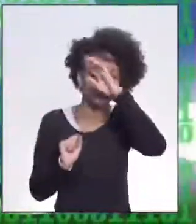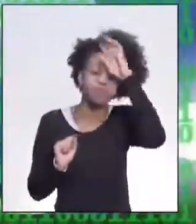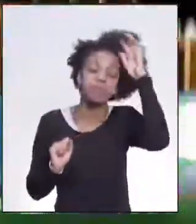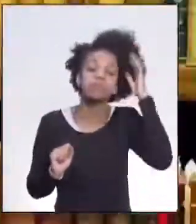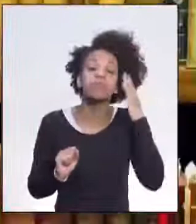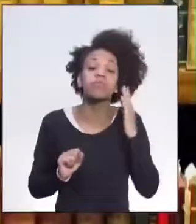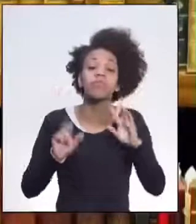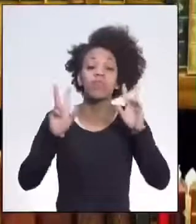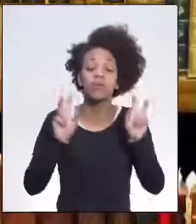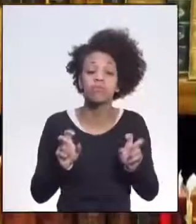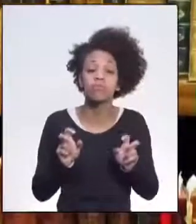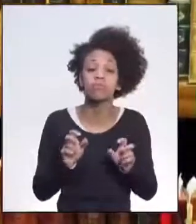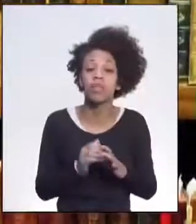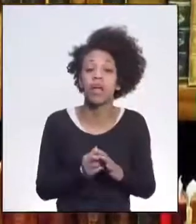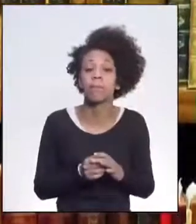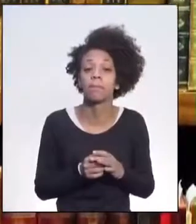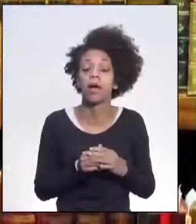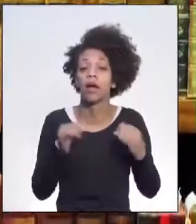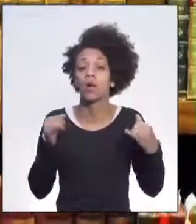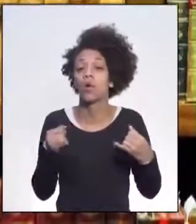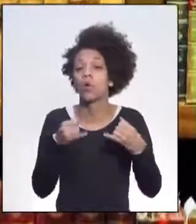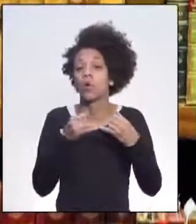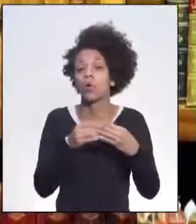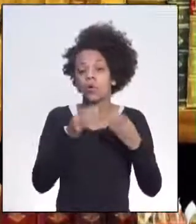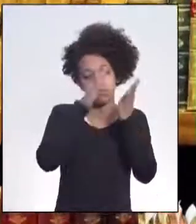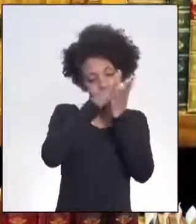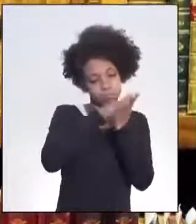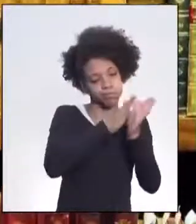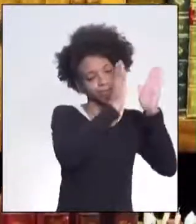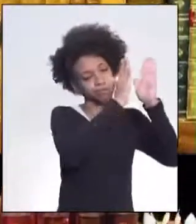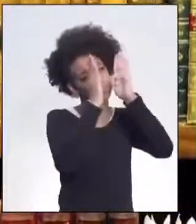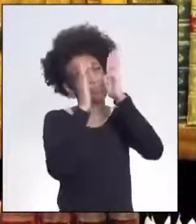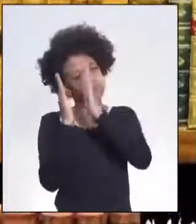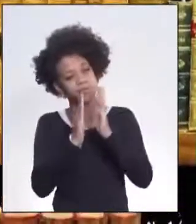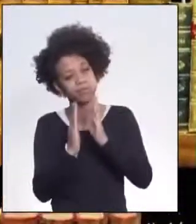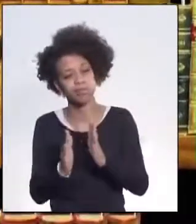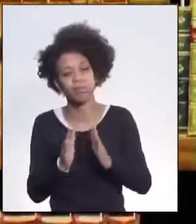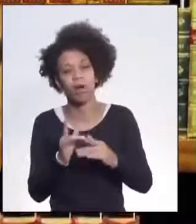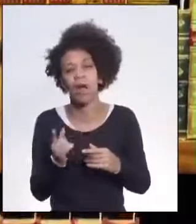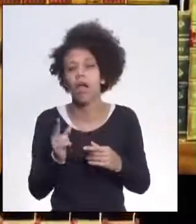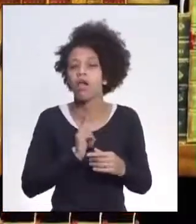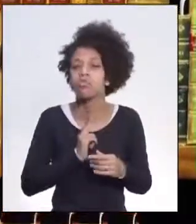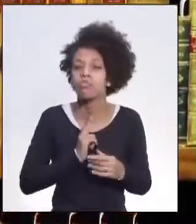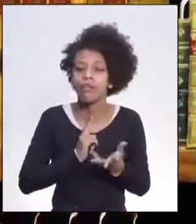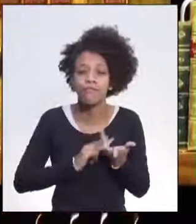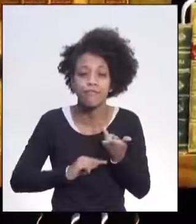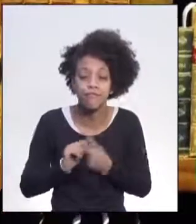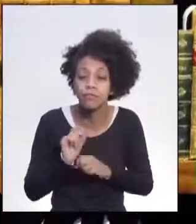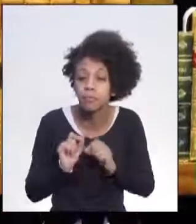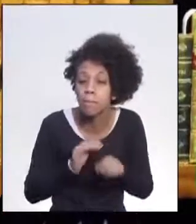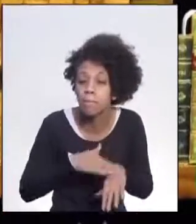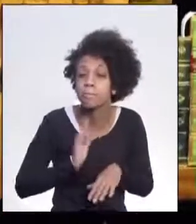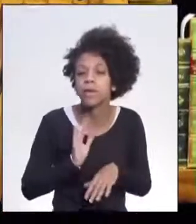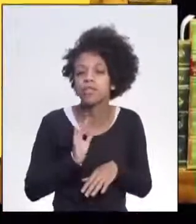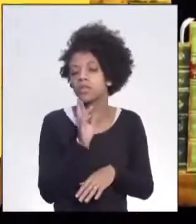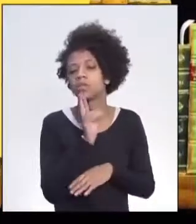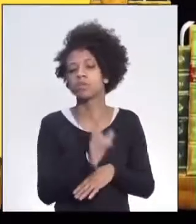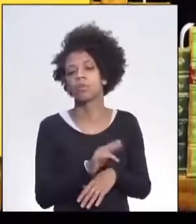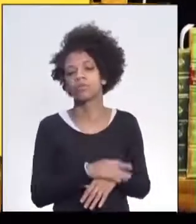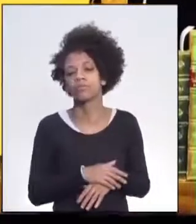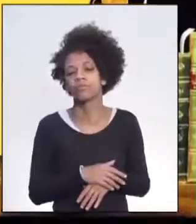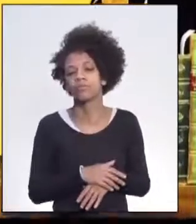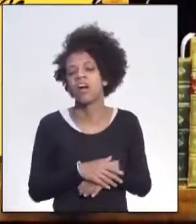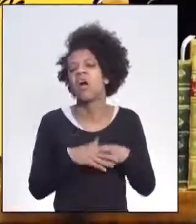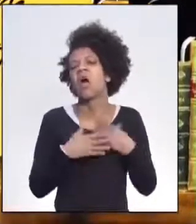tema, diretamente relacionado a áreas como arquivologia e biblioteconomia, envolve muito mais do que simplesmente responder a perguntas